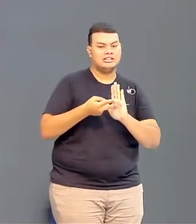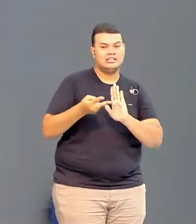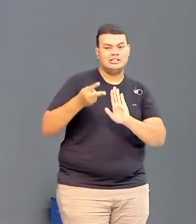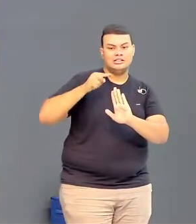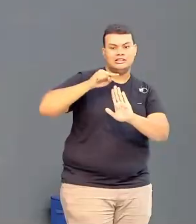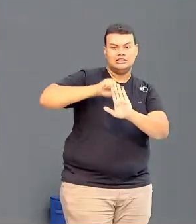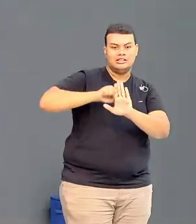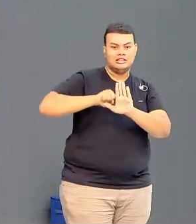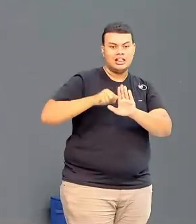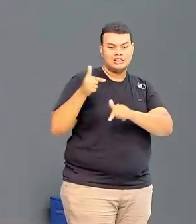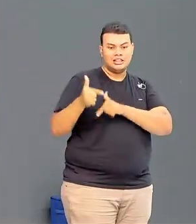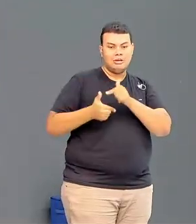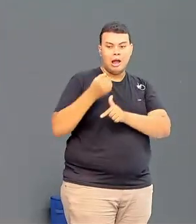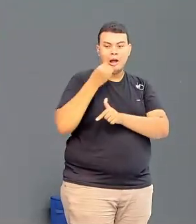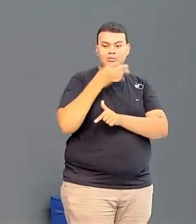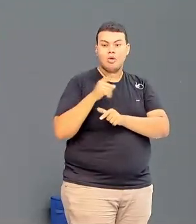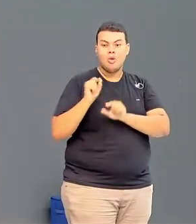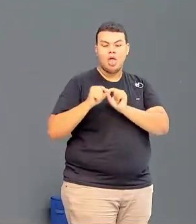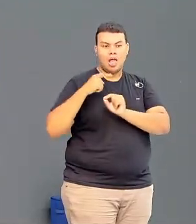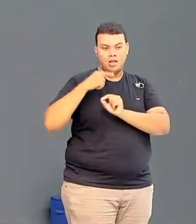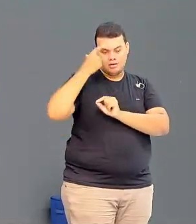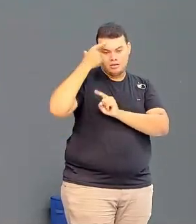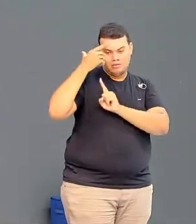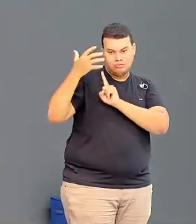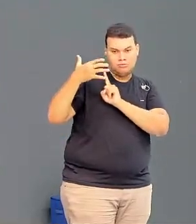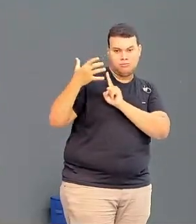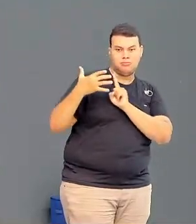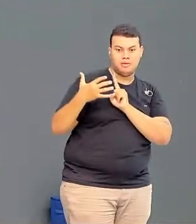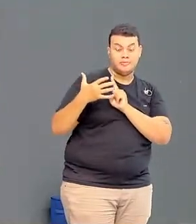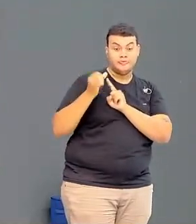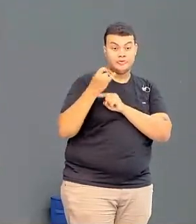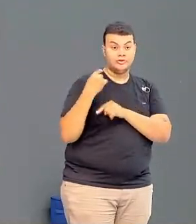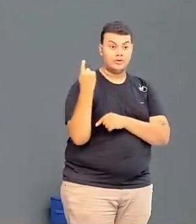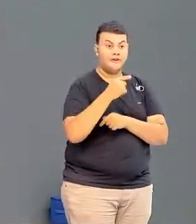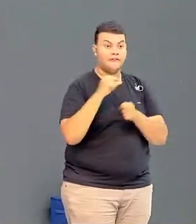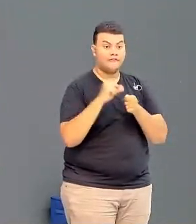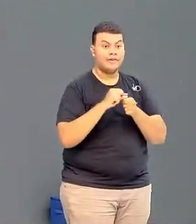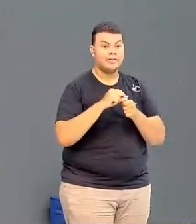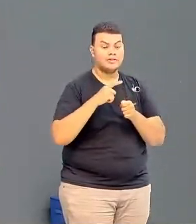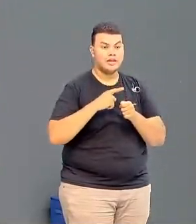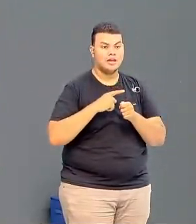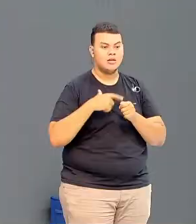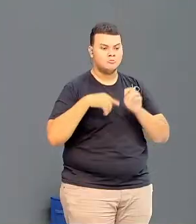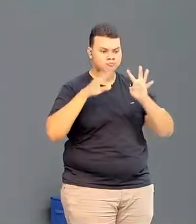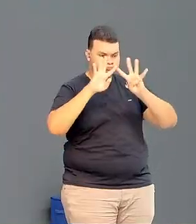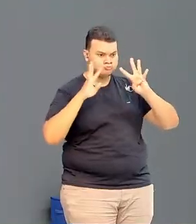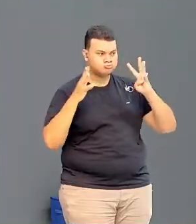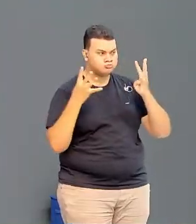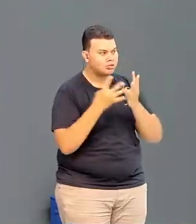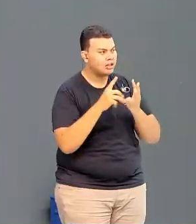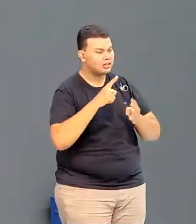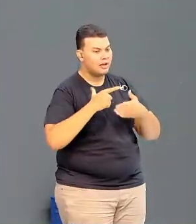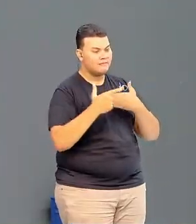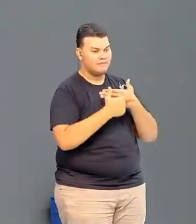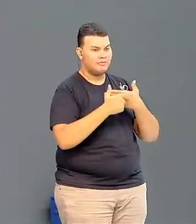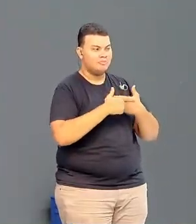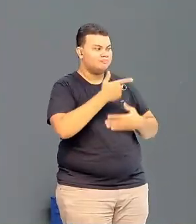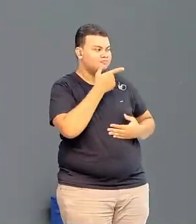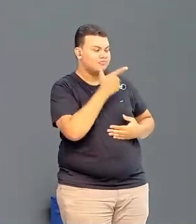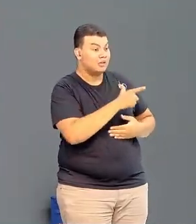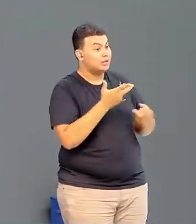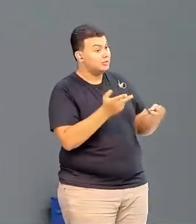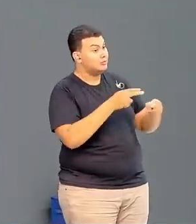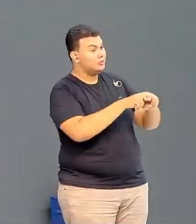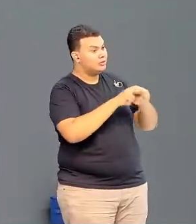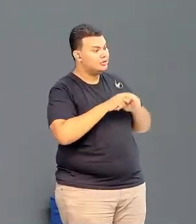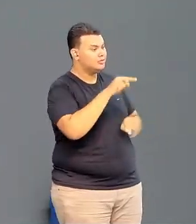Todas as vezes, irmãos, que o ser humano não cumpre o seu propósito, a fortaleza está cumprindo o seu papel. E foi para